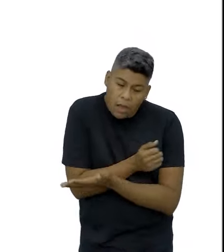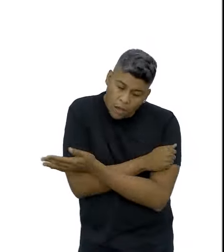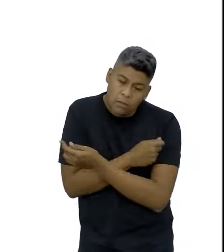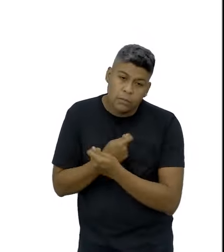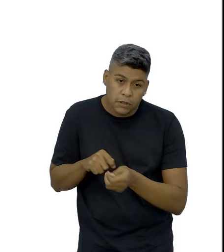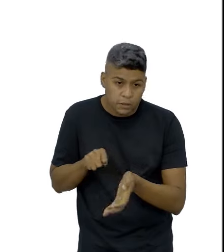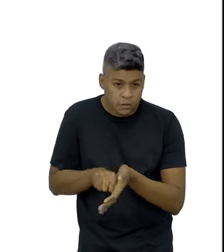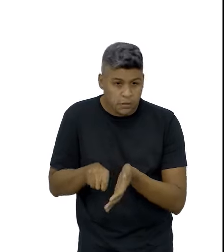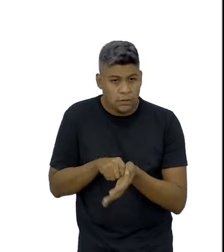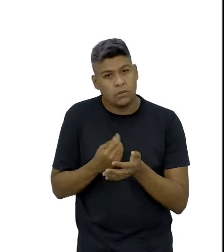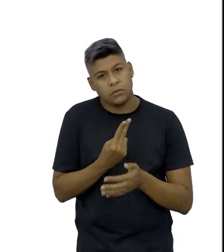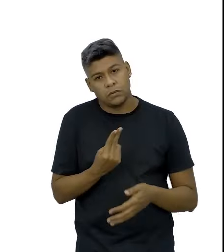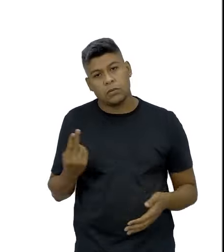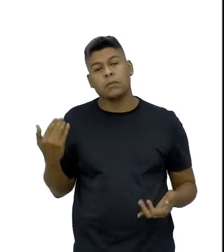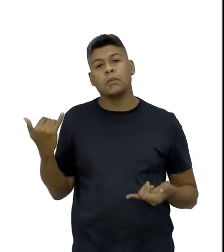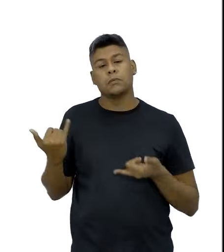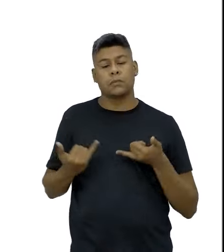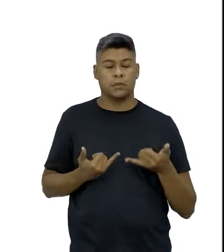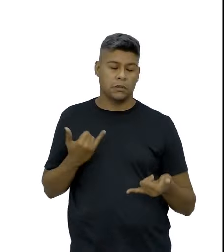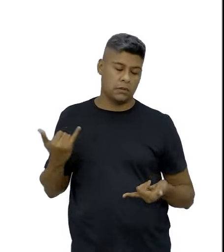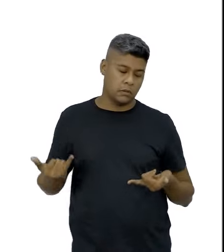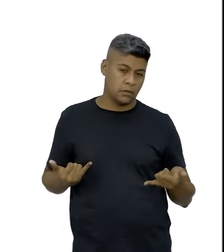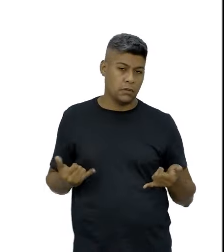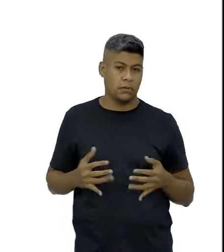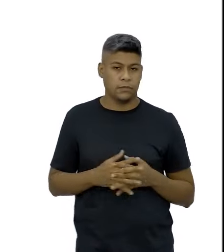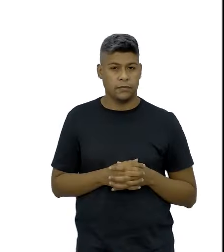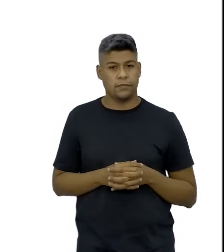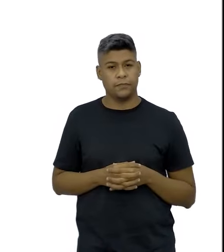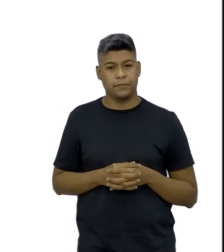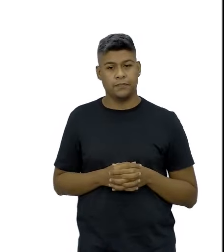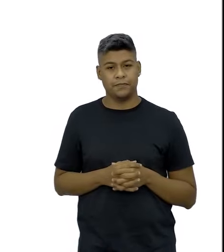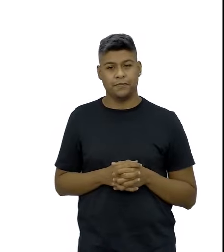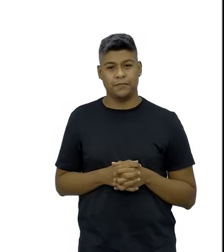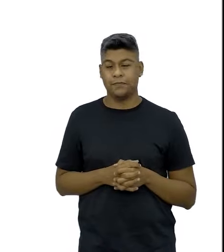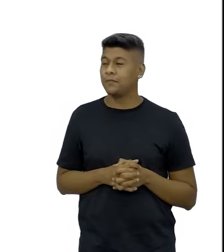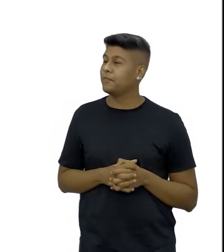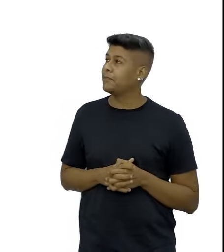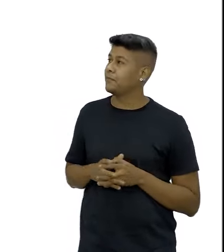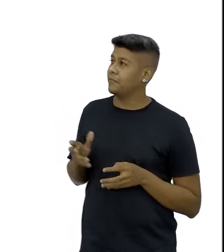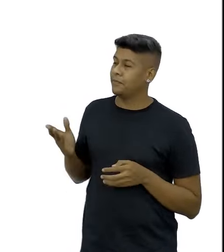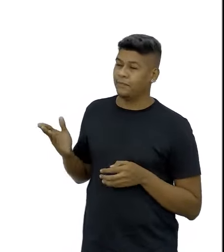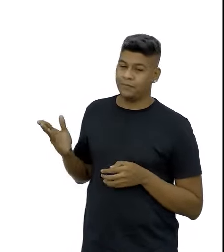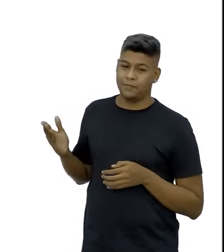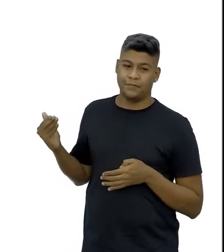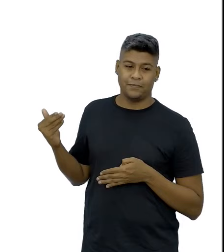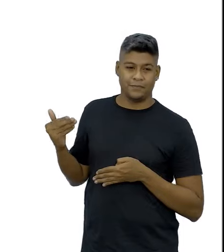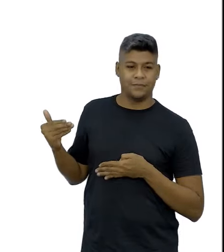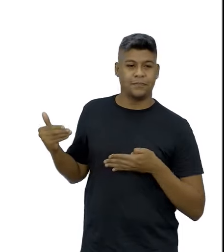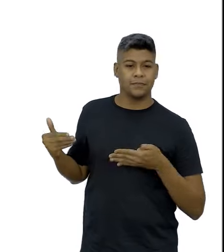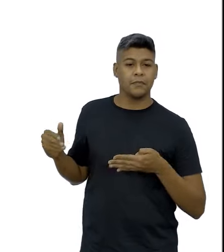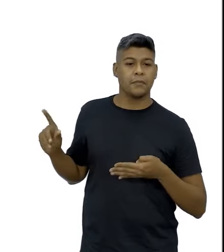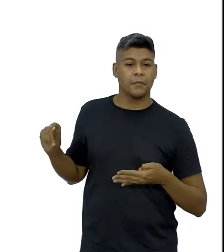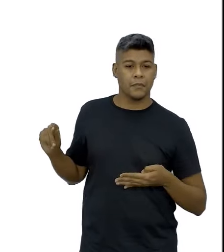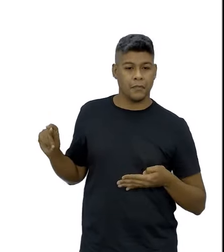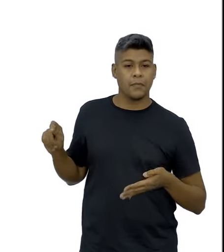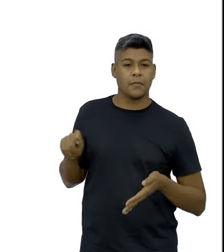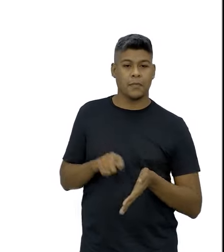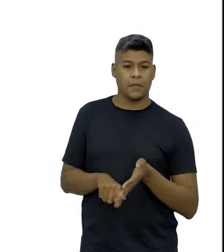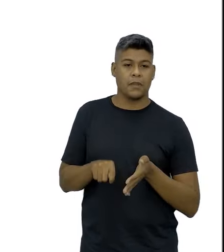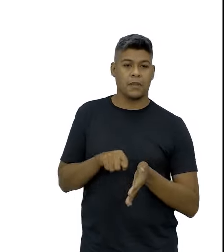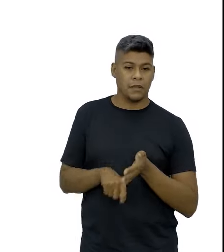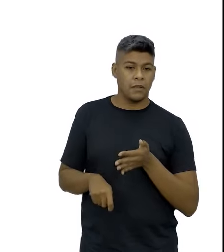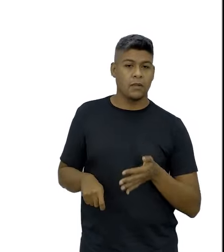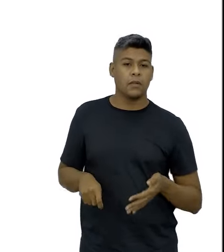deverão escrever o nome da brincadeira. No caso dessa que está escrito, que está no slide, trata-se de escrever